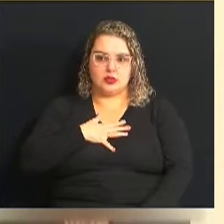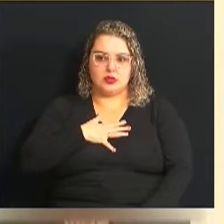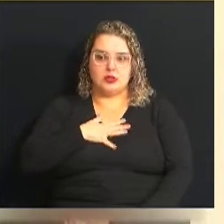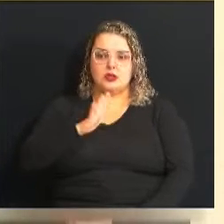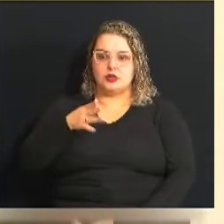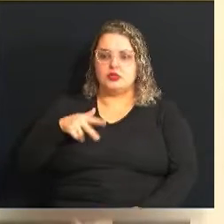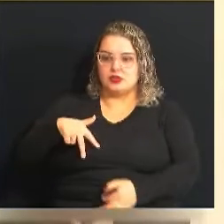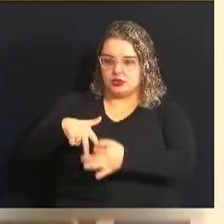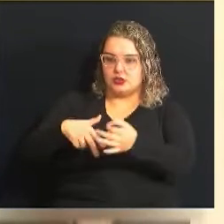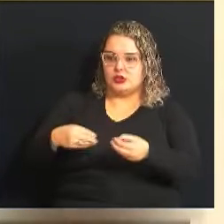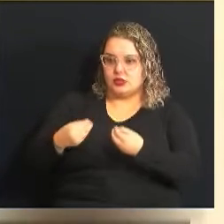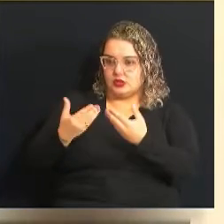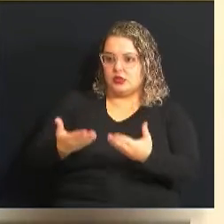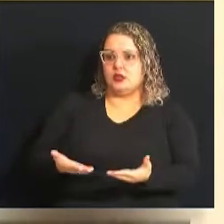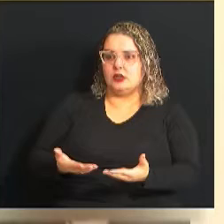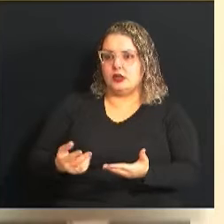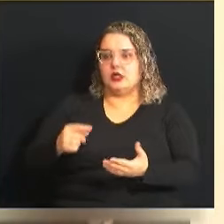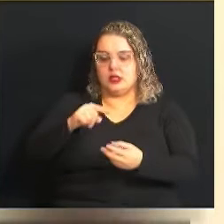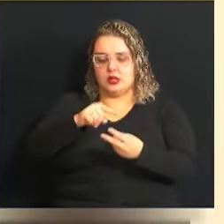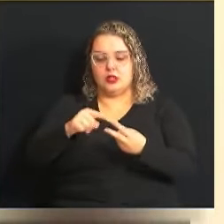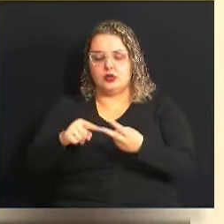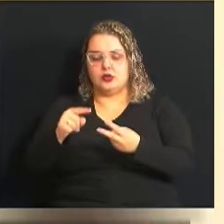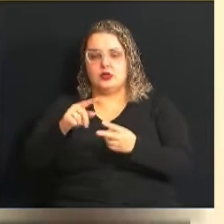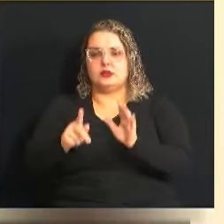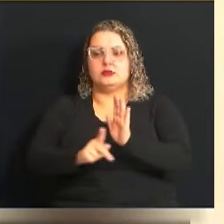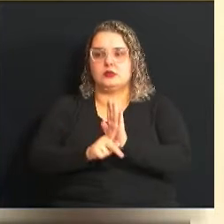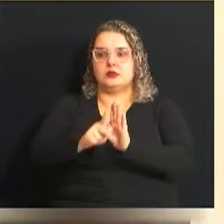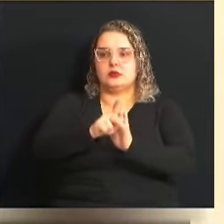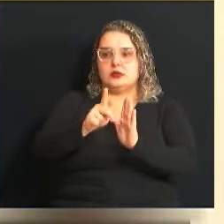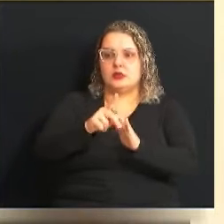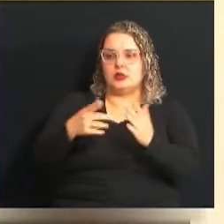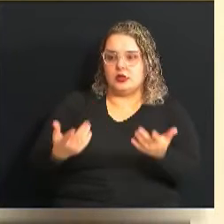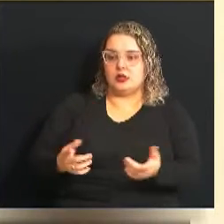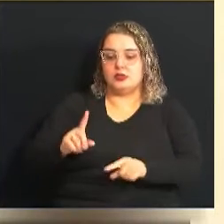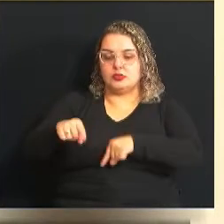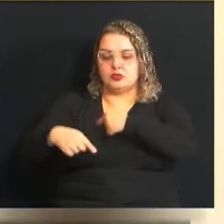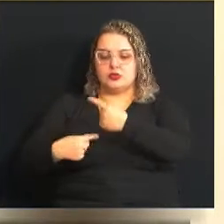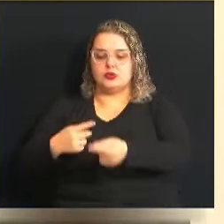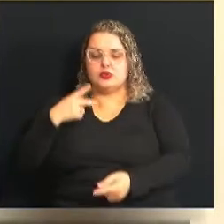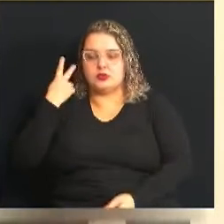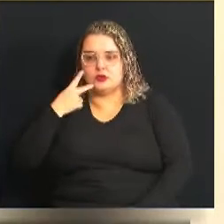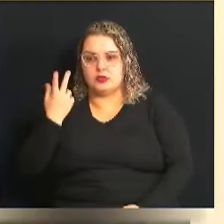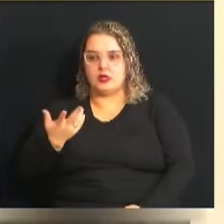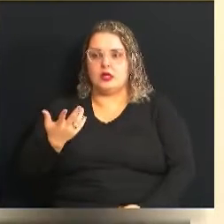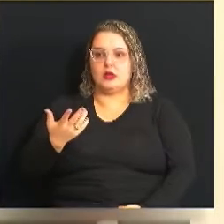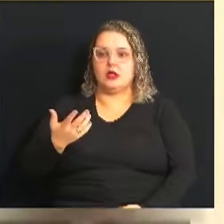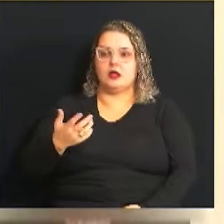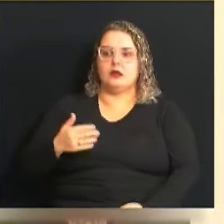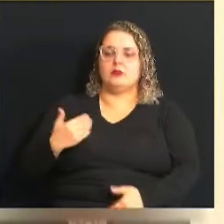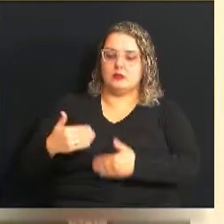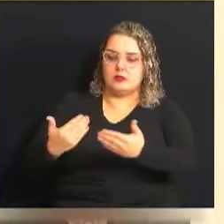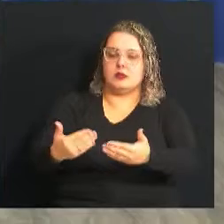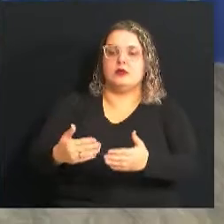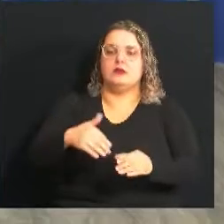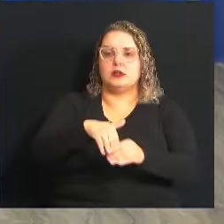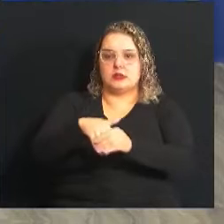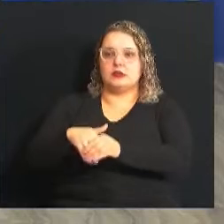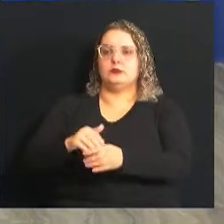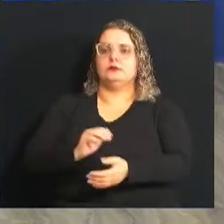parecer favorável aos 2 projetos, e agora, com os pareceres dos outros vereadores, está indo a caminhamento para votação.